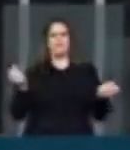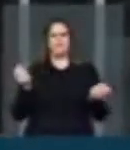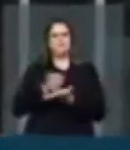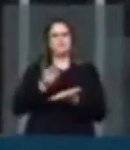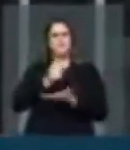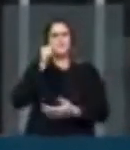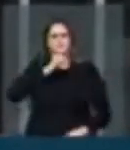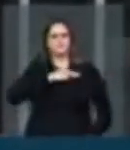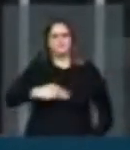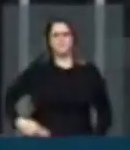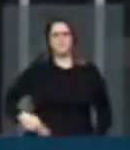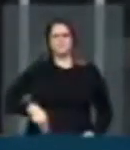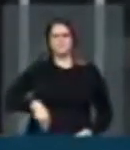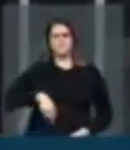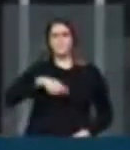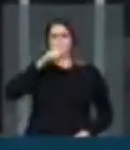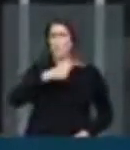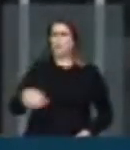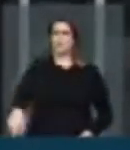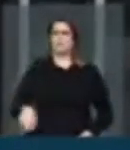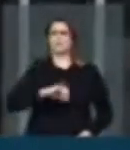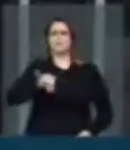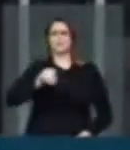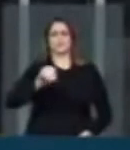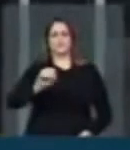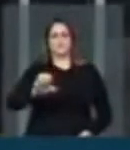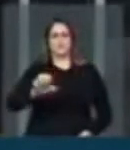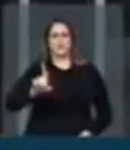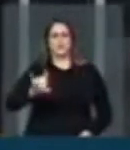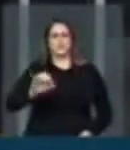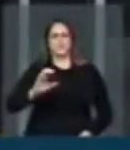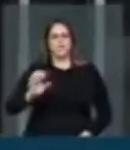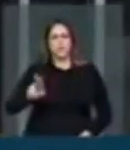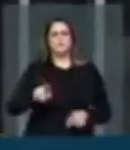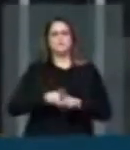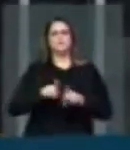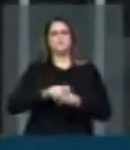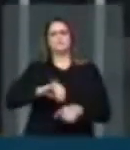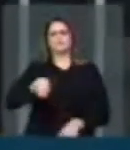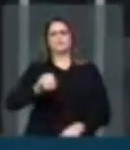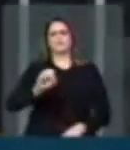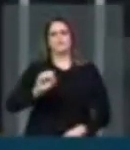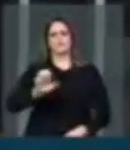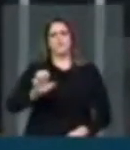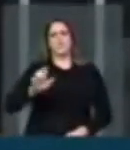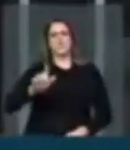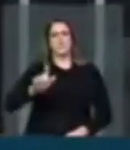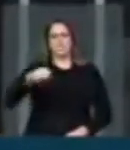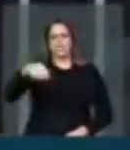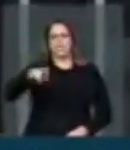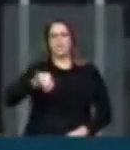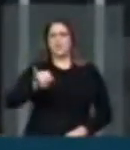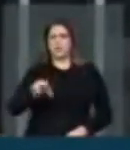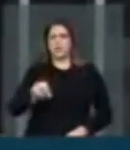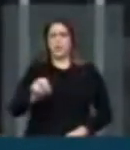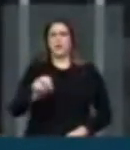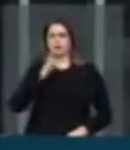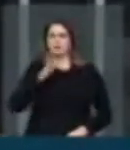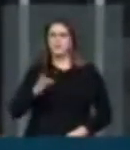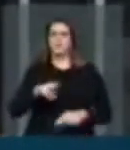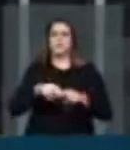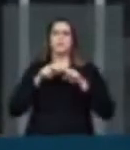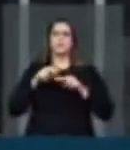própria ministra Carmen Lúcia, ao condenar José Dirceu e José Genuíno pelo crime de corrupção ativa, ressaltou que não julgava ali o